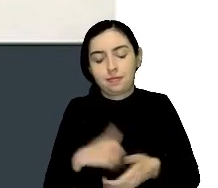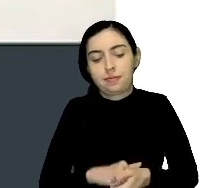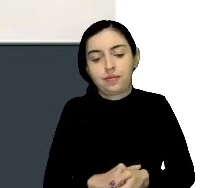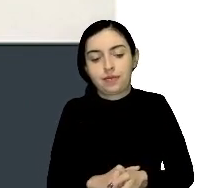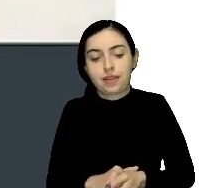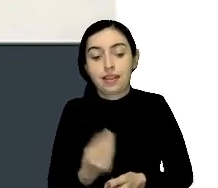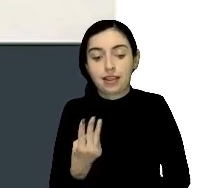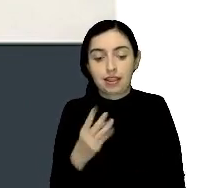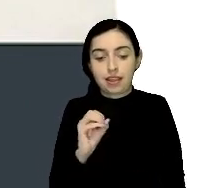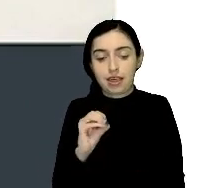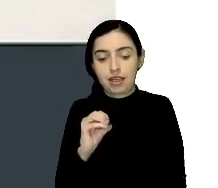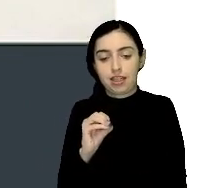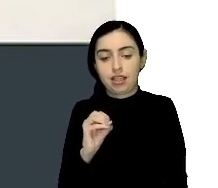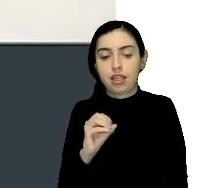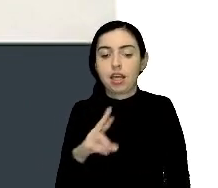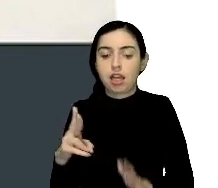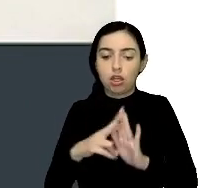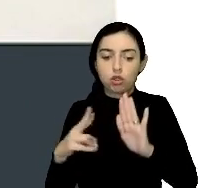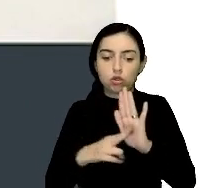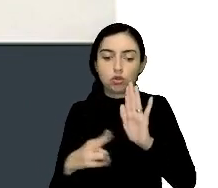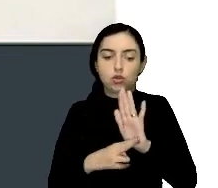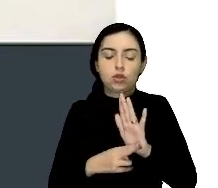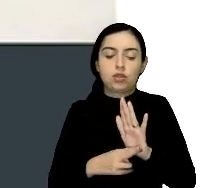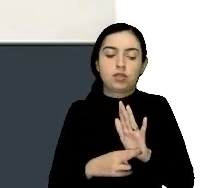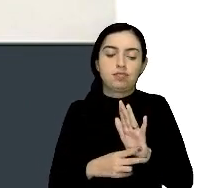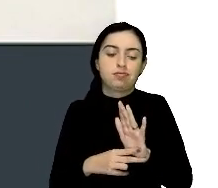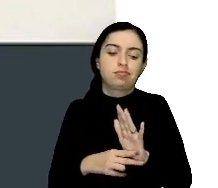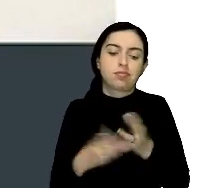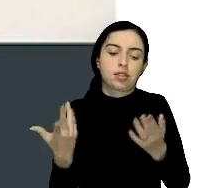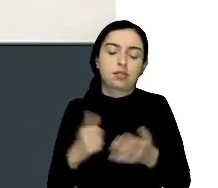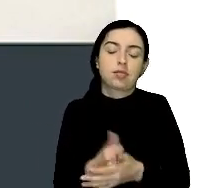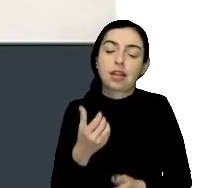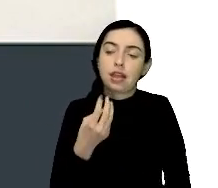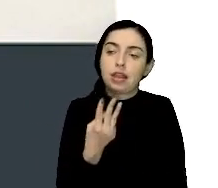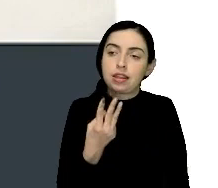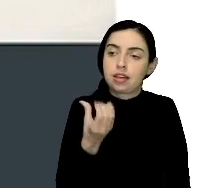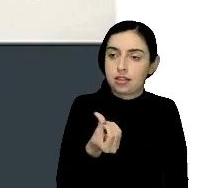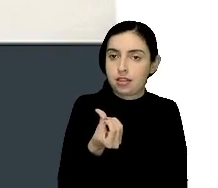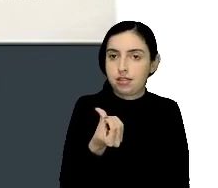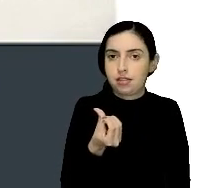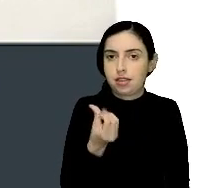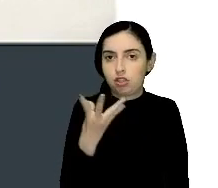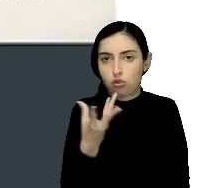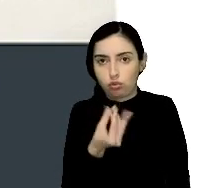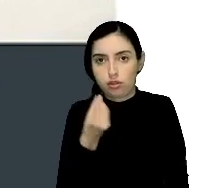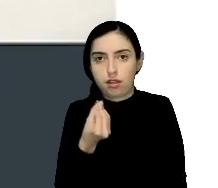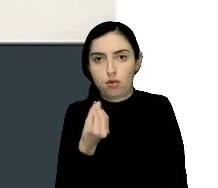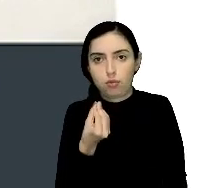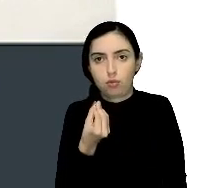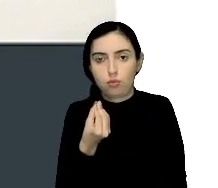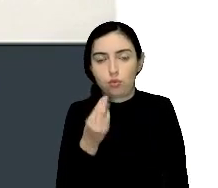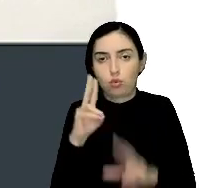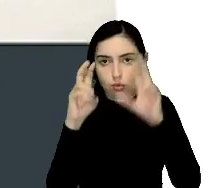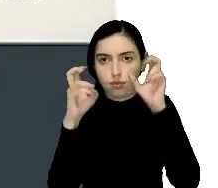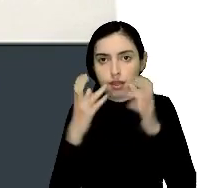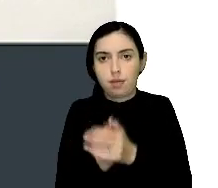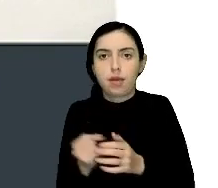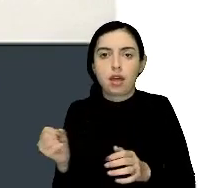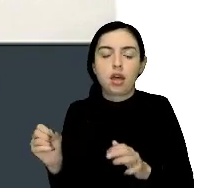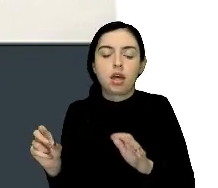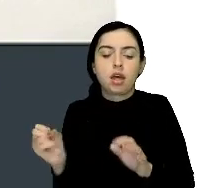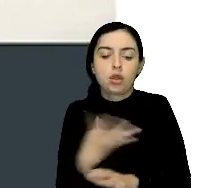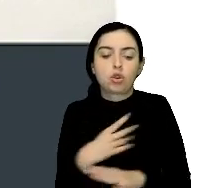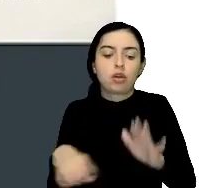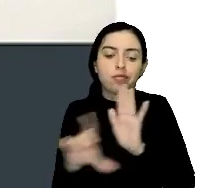30 resoluções normativas, 36, isso aí. Resoluções normativas no total sobre a nova lei.